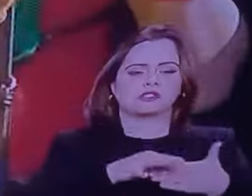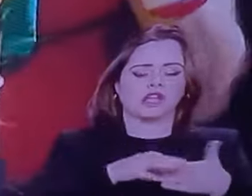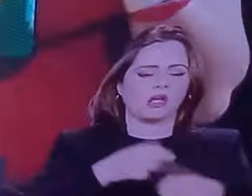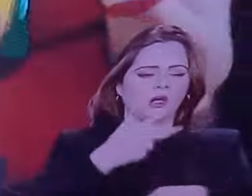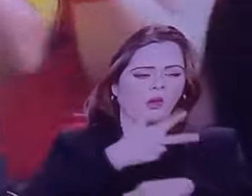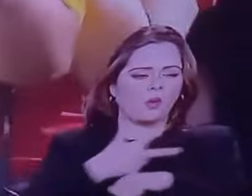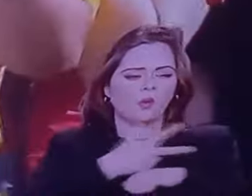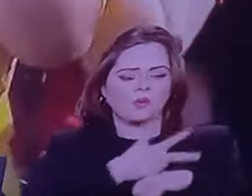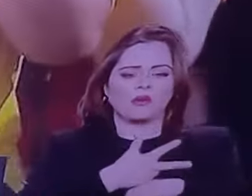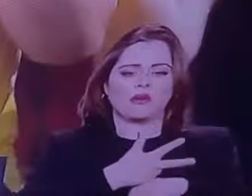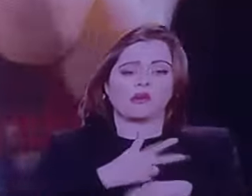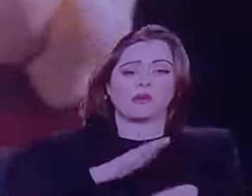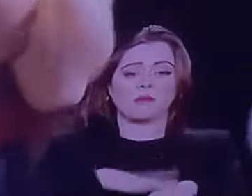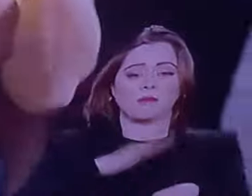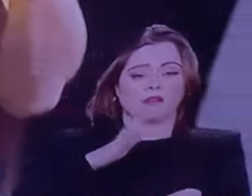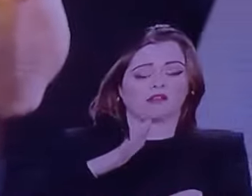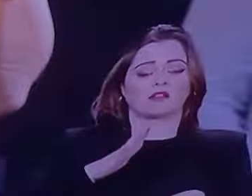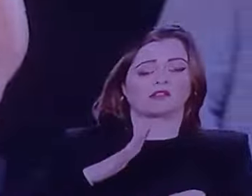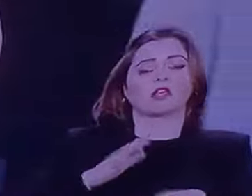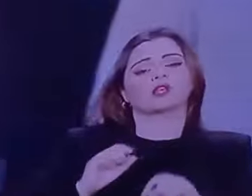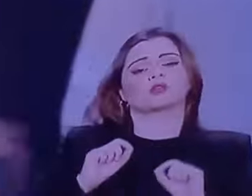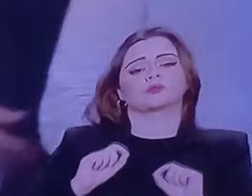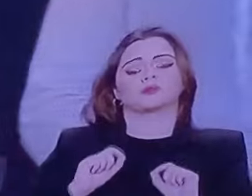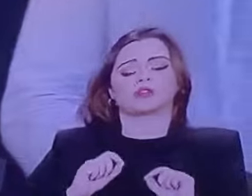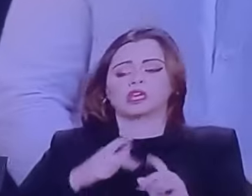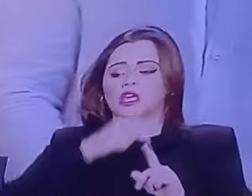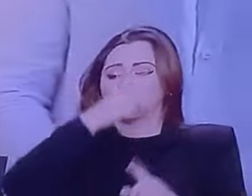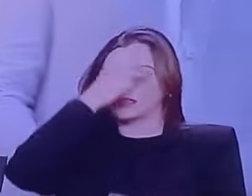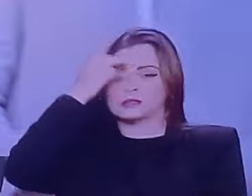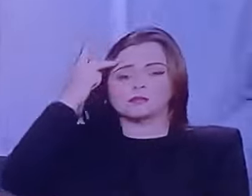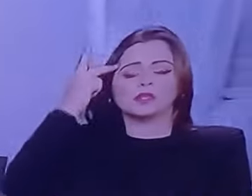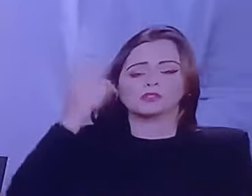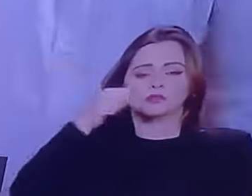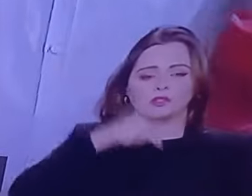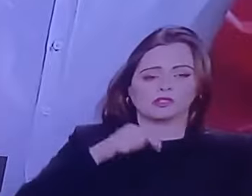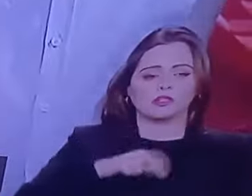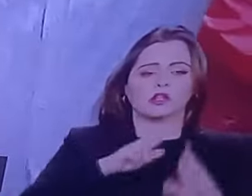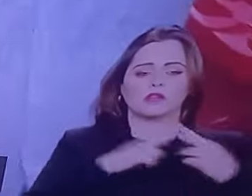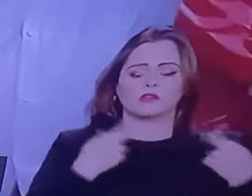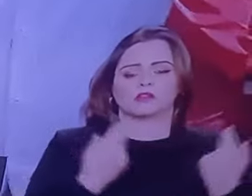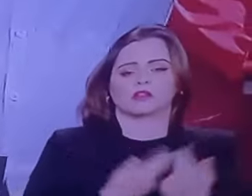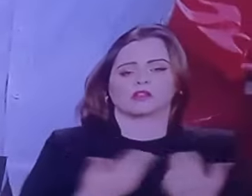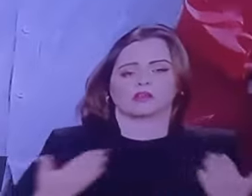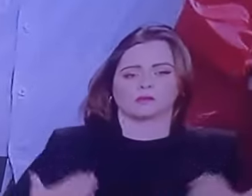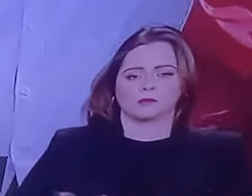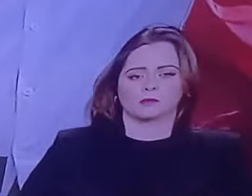que aos companheiros que são a razão desse ato.